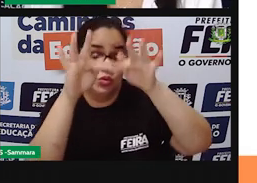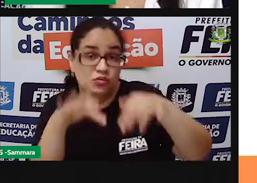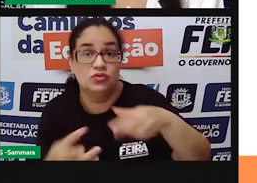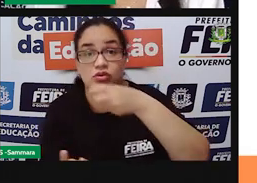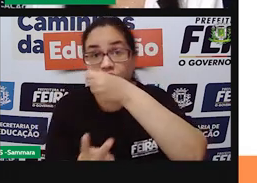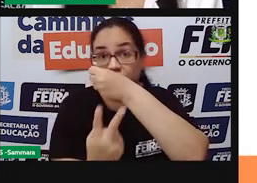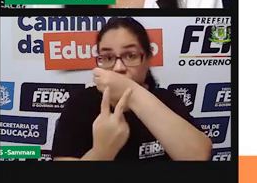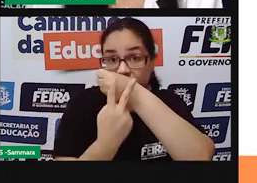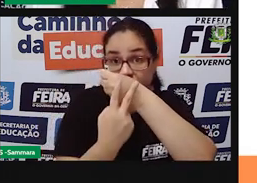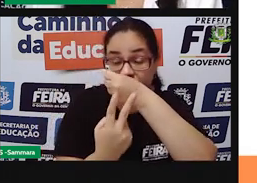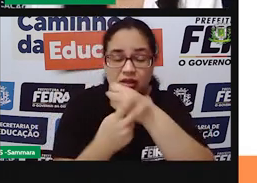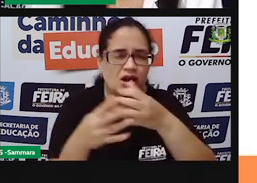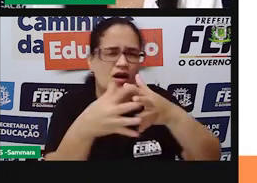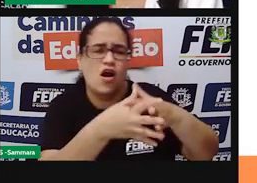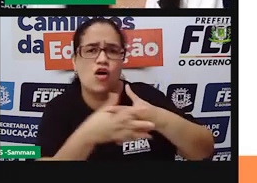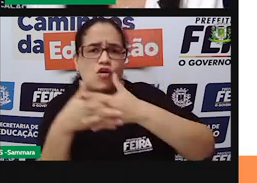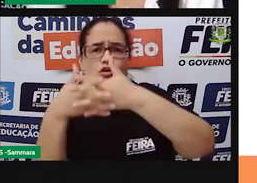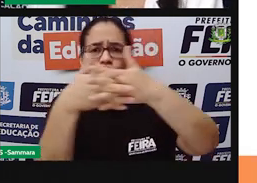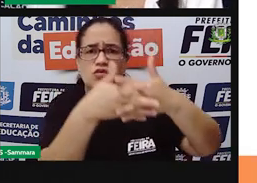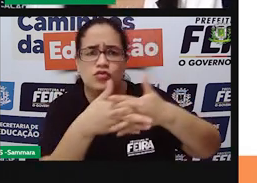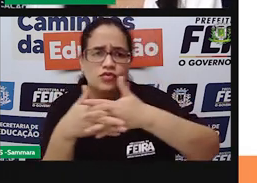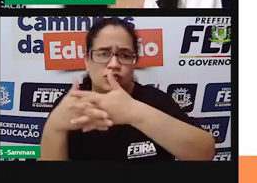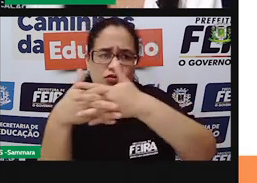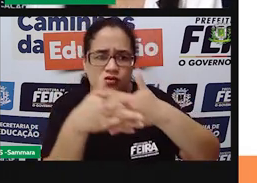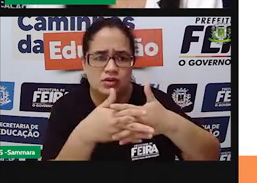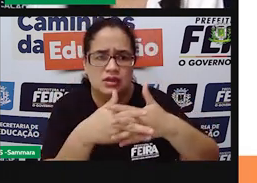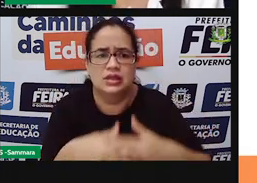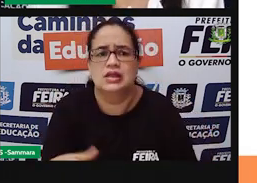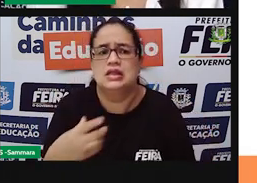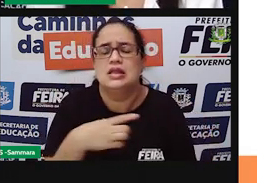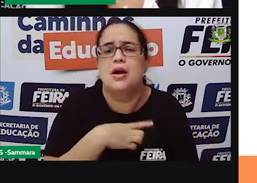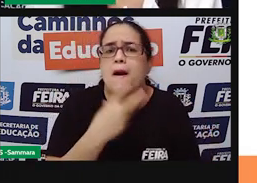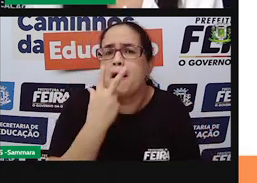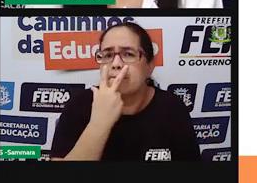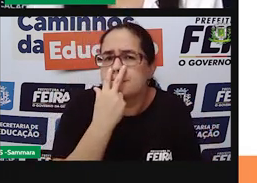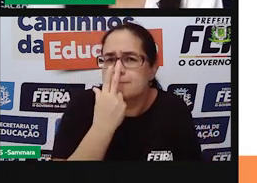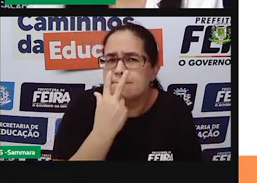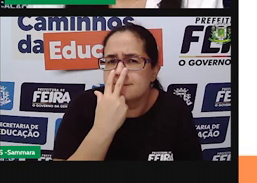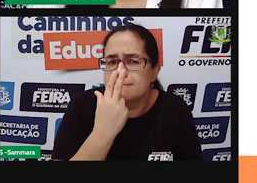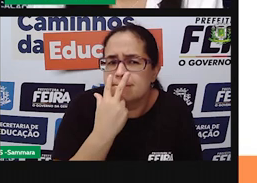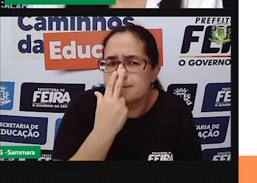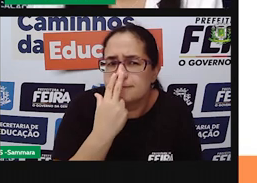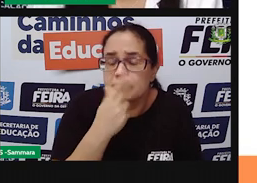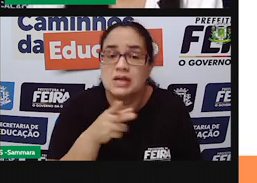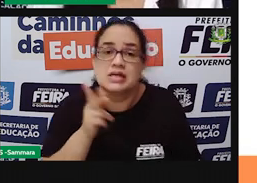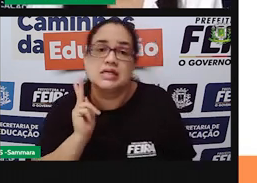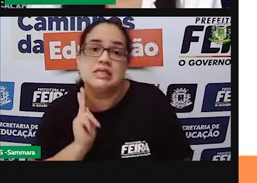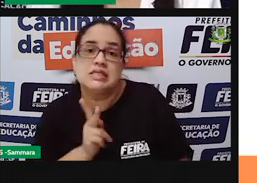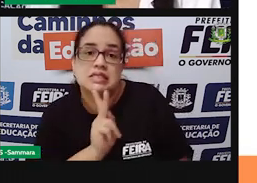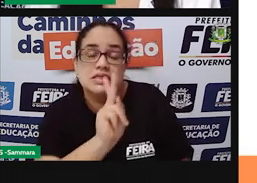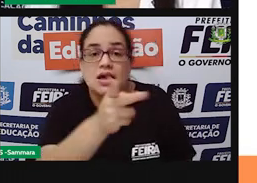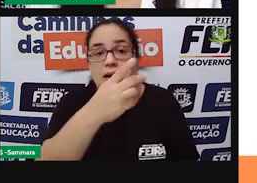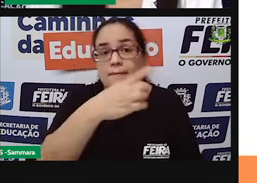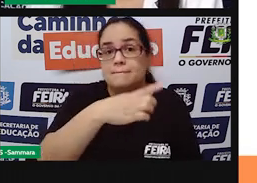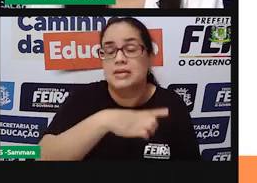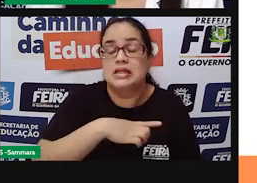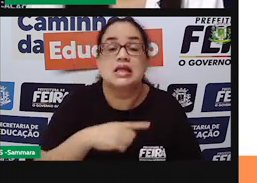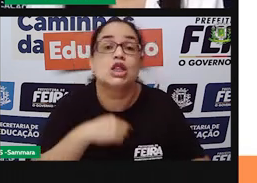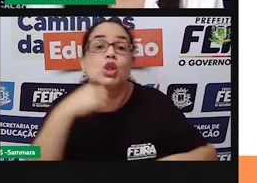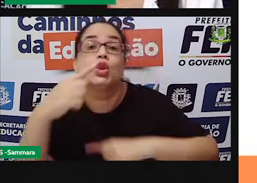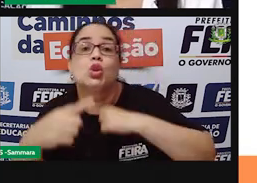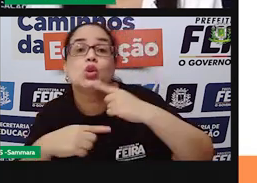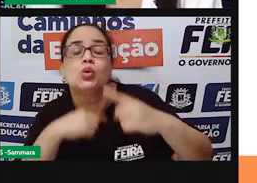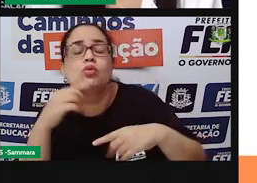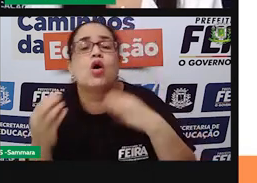verbos, a gente confunde um pouco porque o som, né, fica muito parecido. E aí sempre surgem dúvidas de